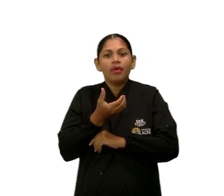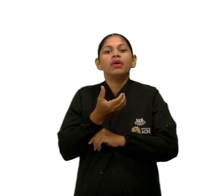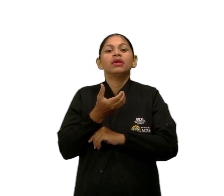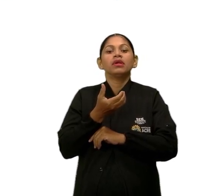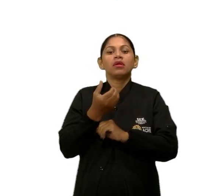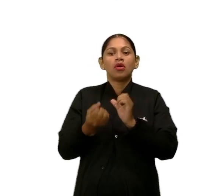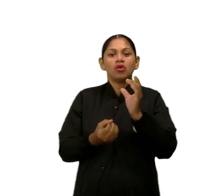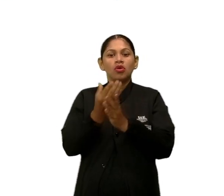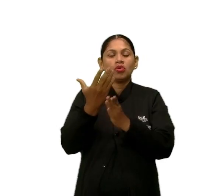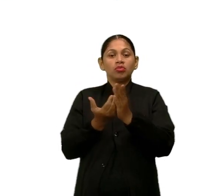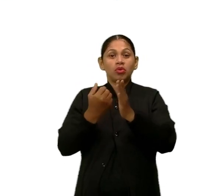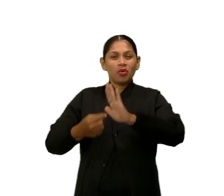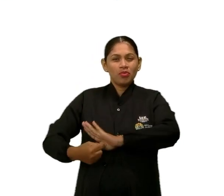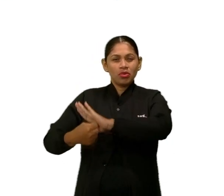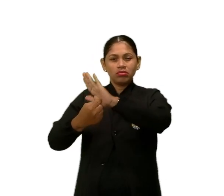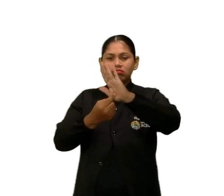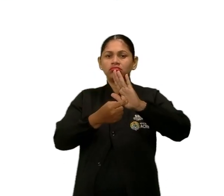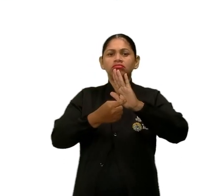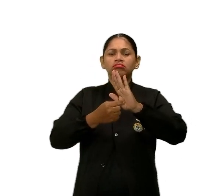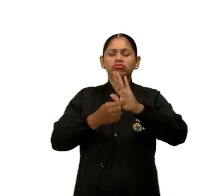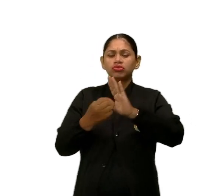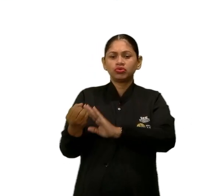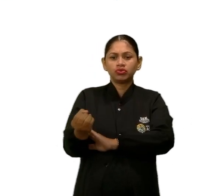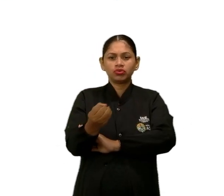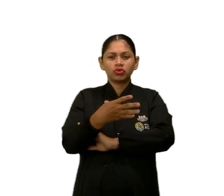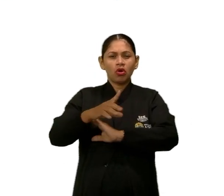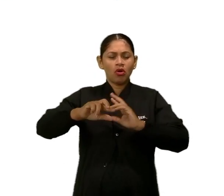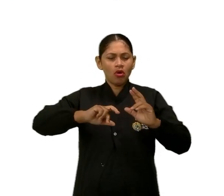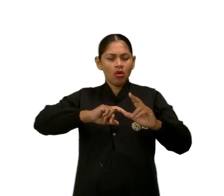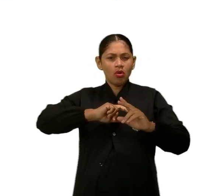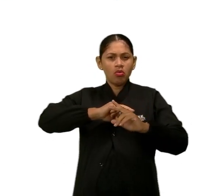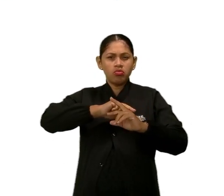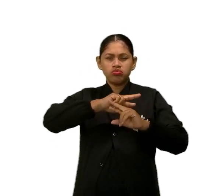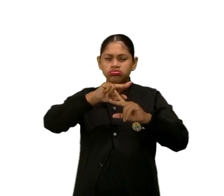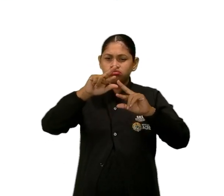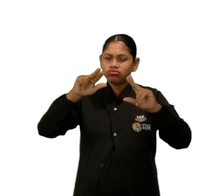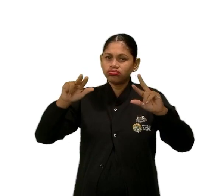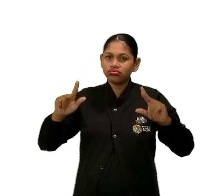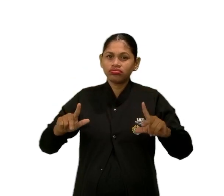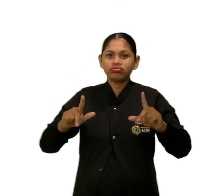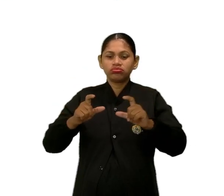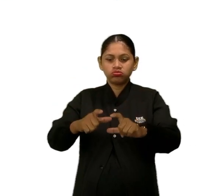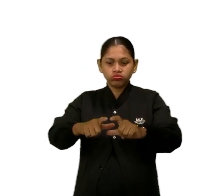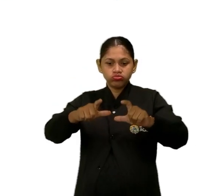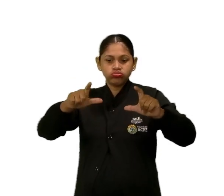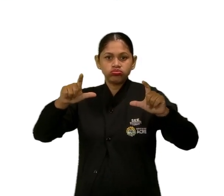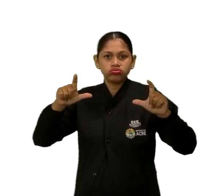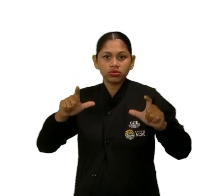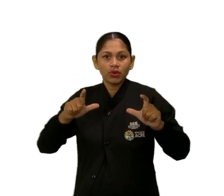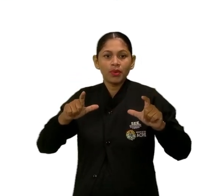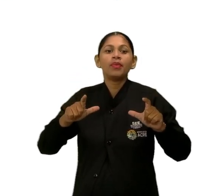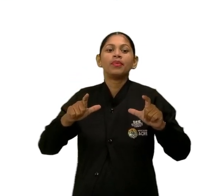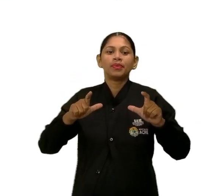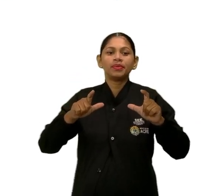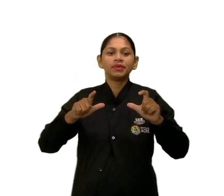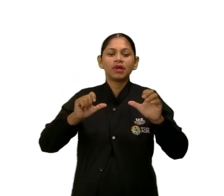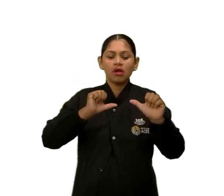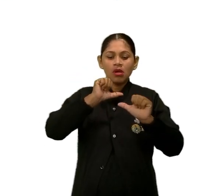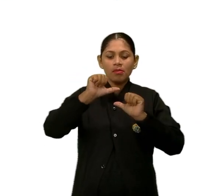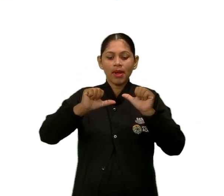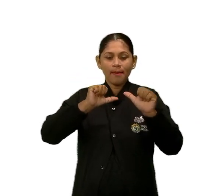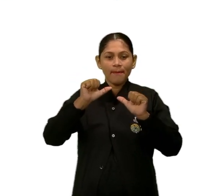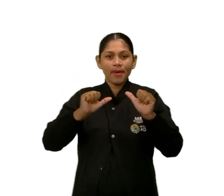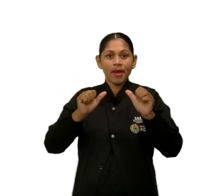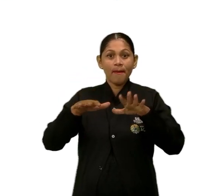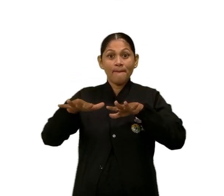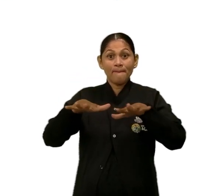as exibições em diversos formatos, como eu falei, em realidade aumentada, animação. Tem aí